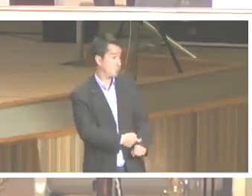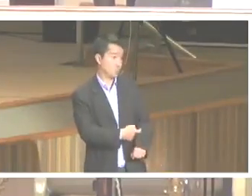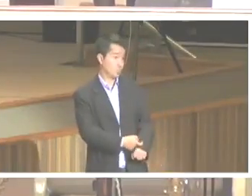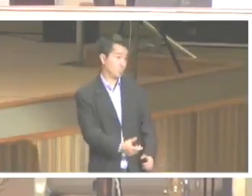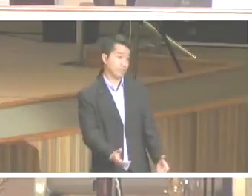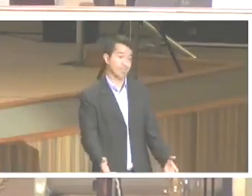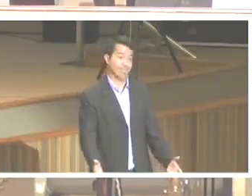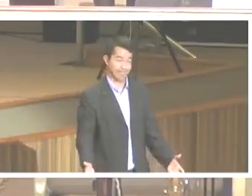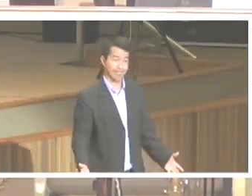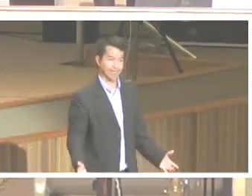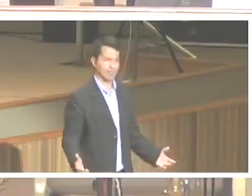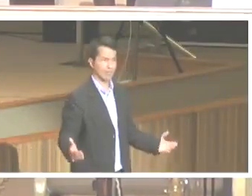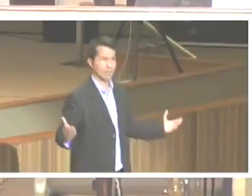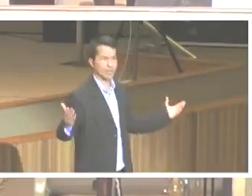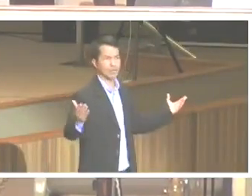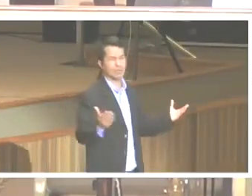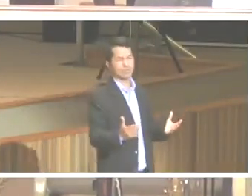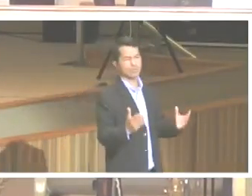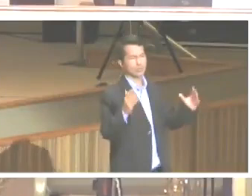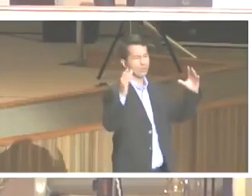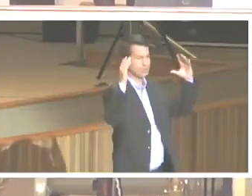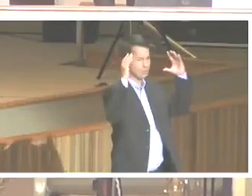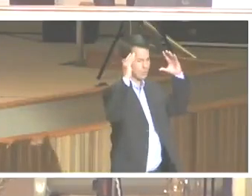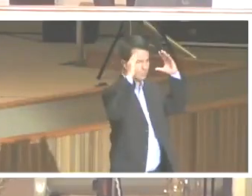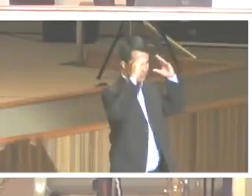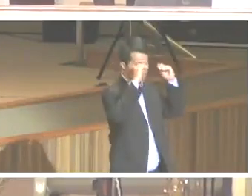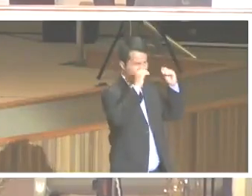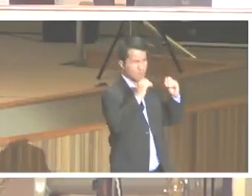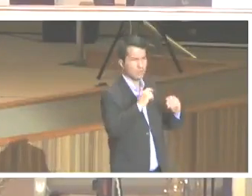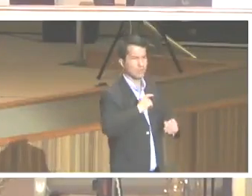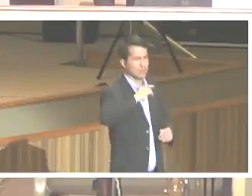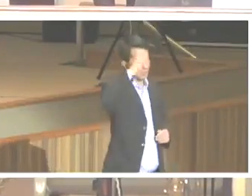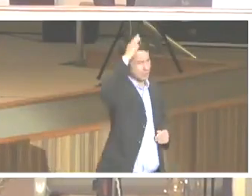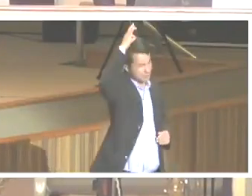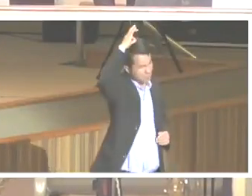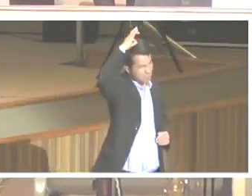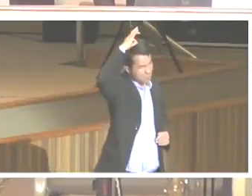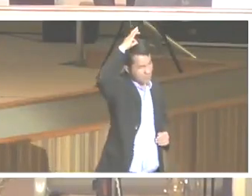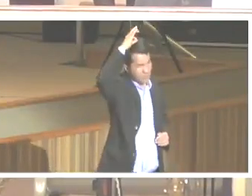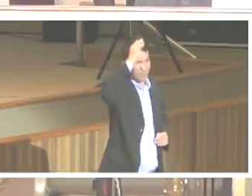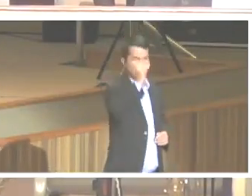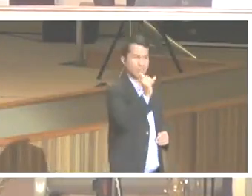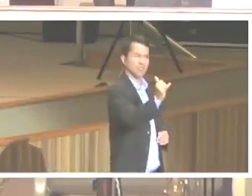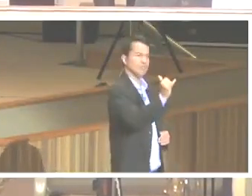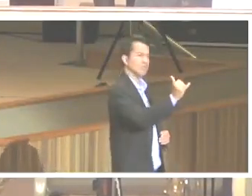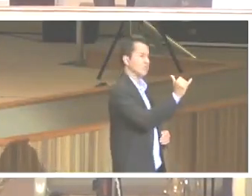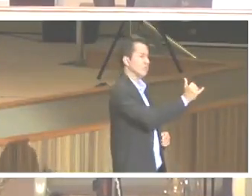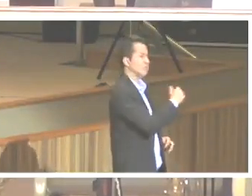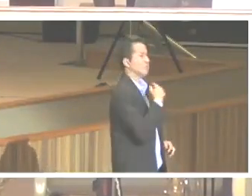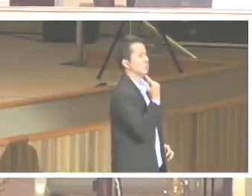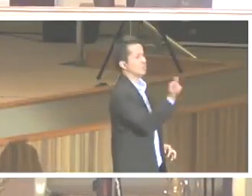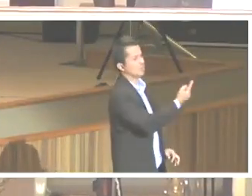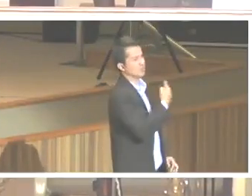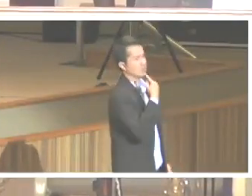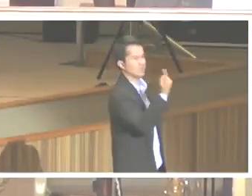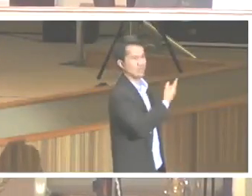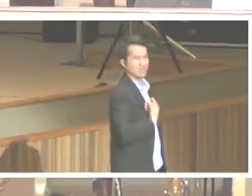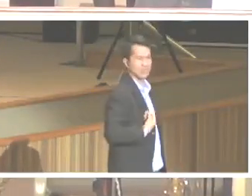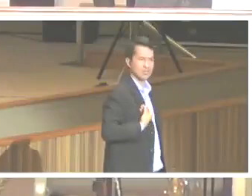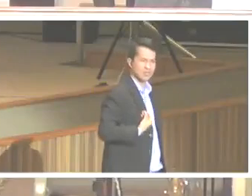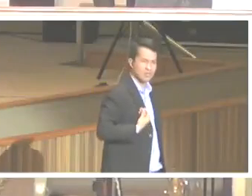hoje à noite que o espírito santo de deus tá falando pra gente é que diante dos desafios